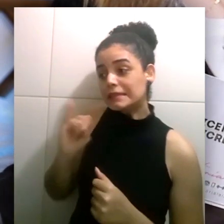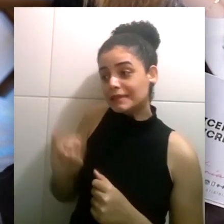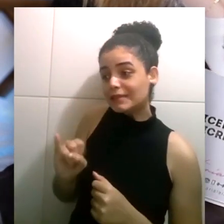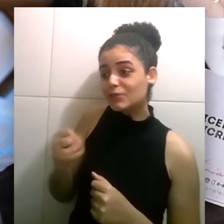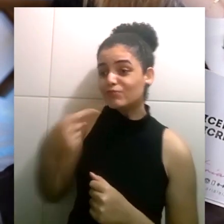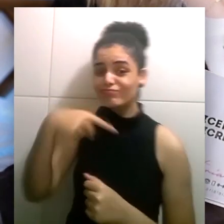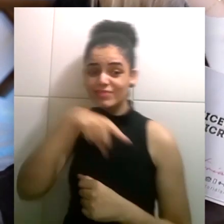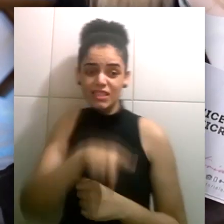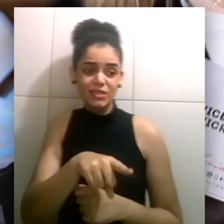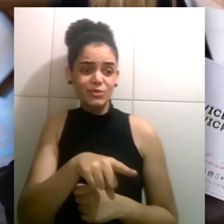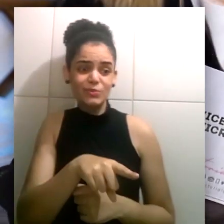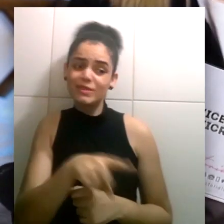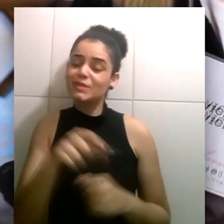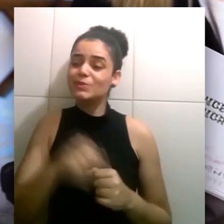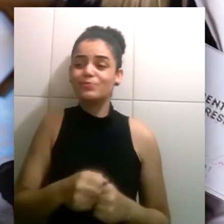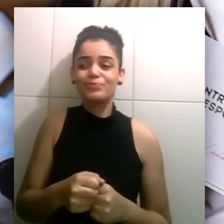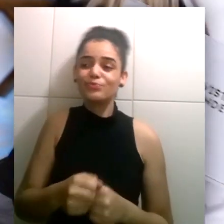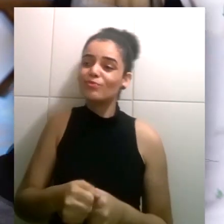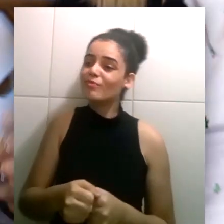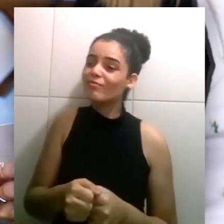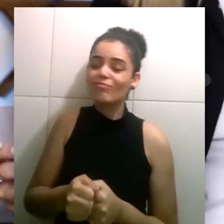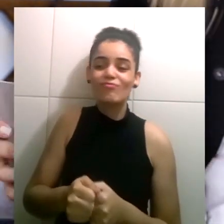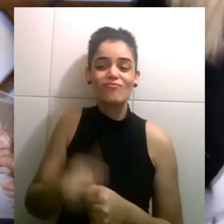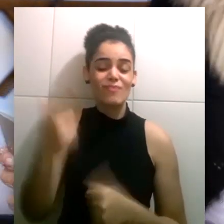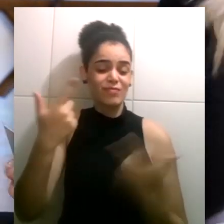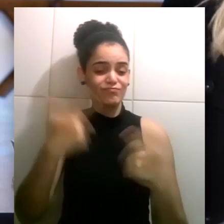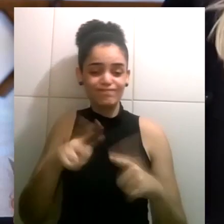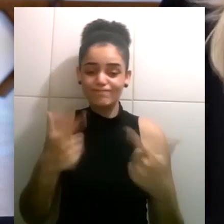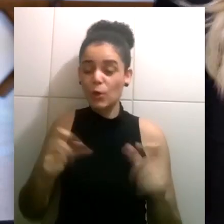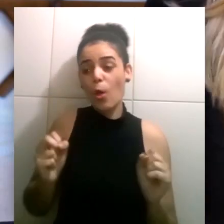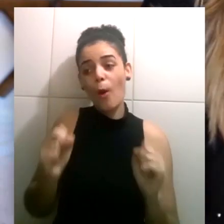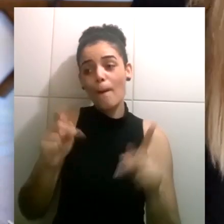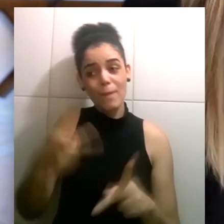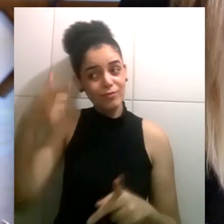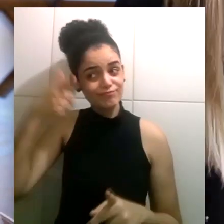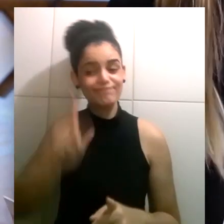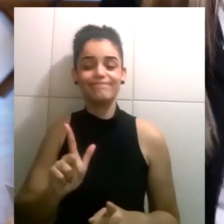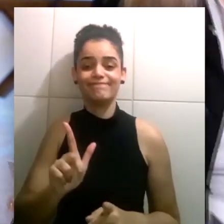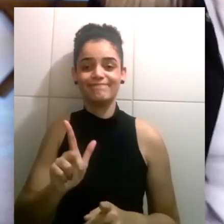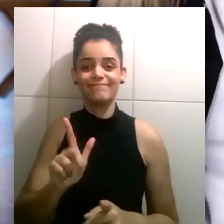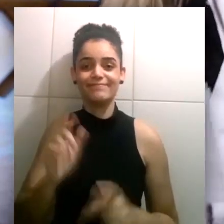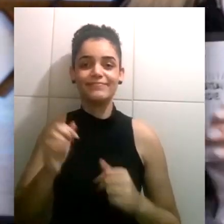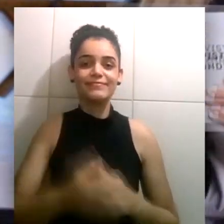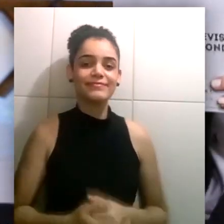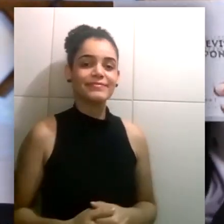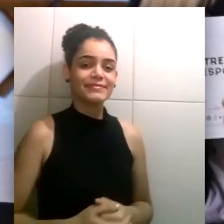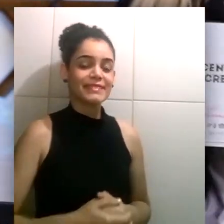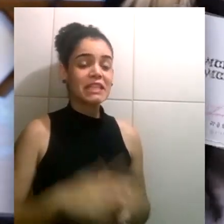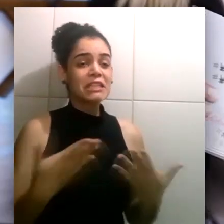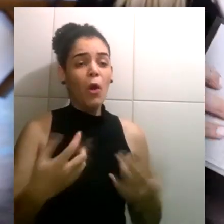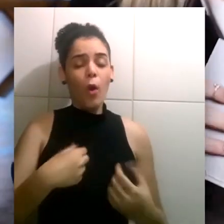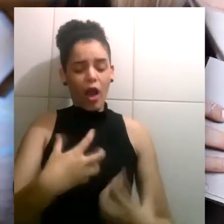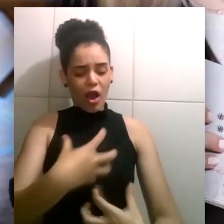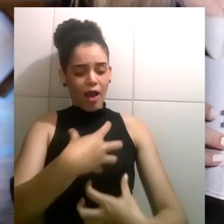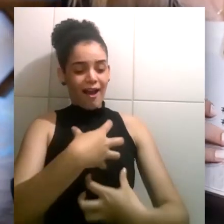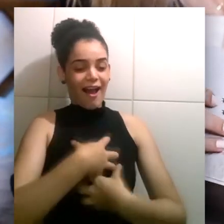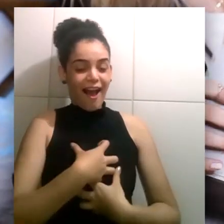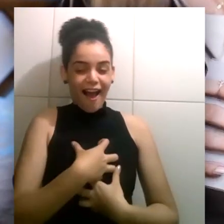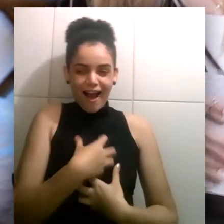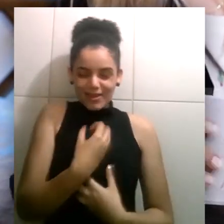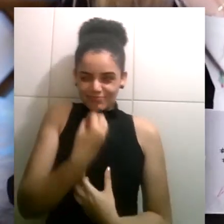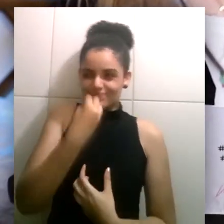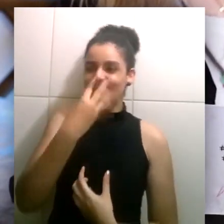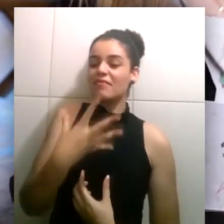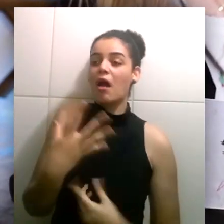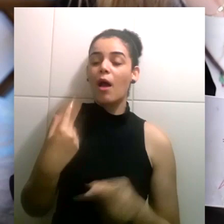não for, a Kim não faz. Uau! Então, nossa, né, gente, assim... desculpa, eu tô do lado de quem? Olha, tá vendo, né? Não, eu me senti assim